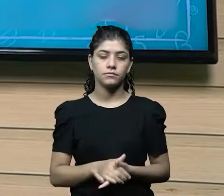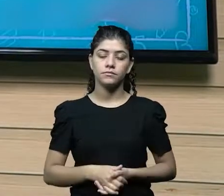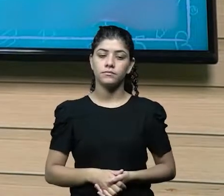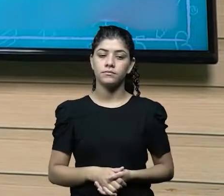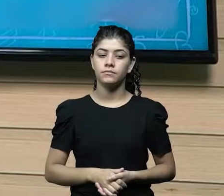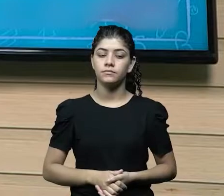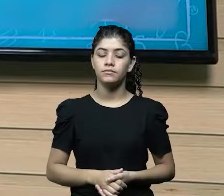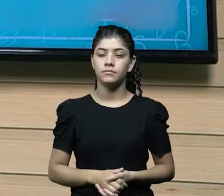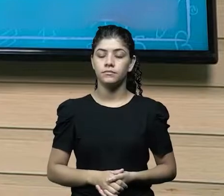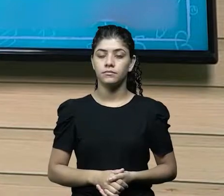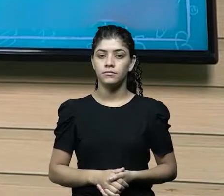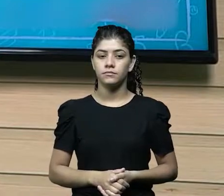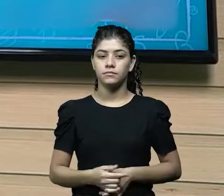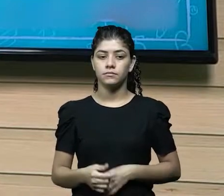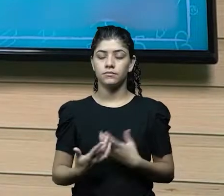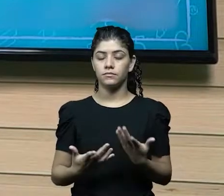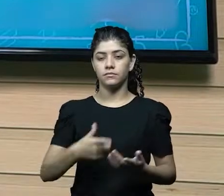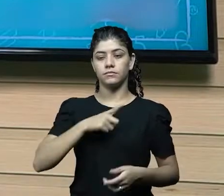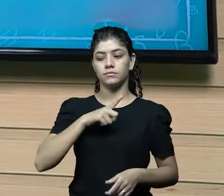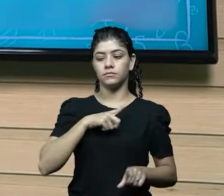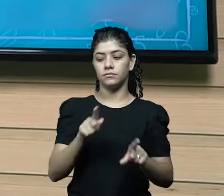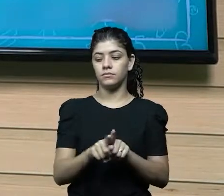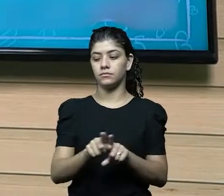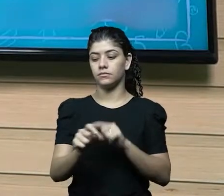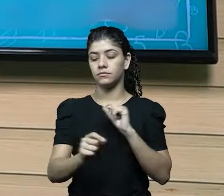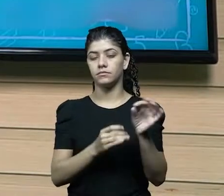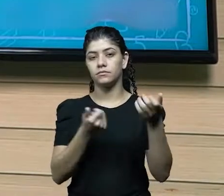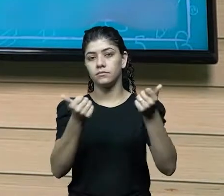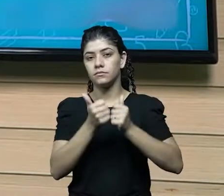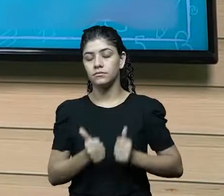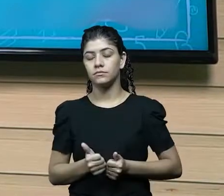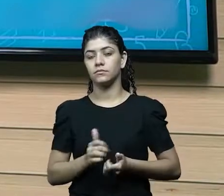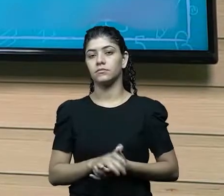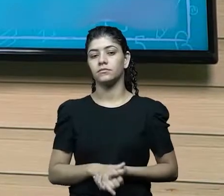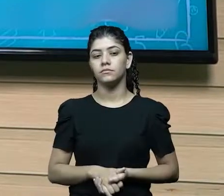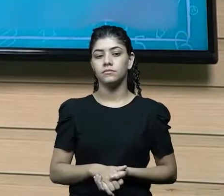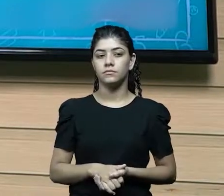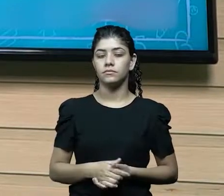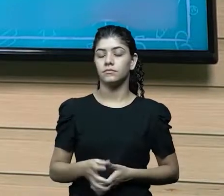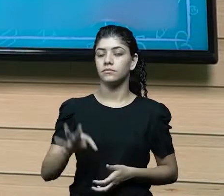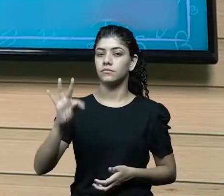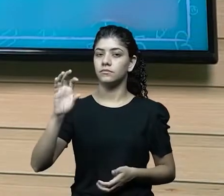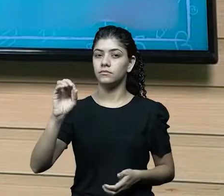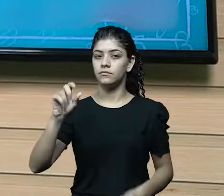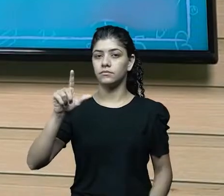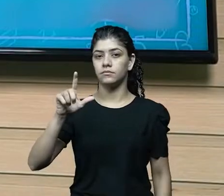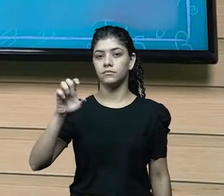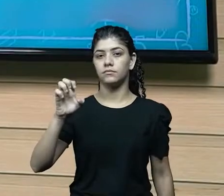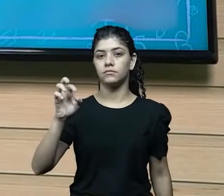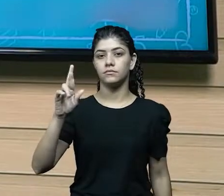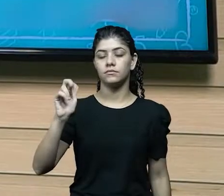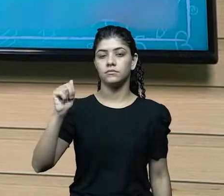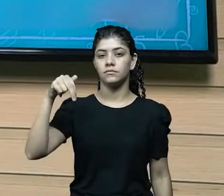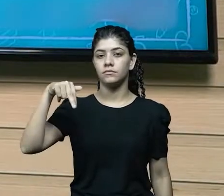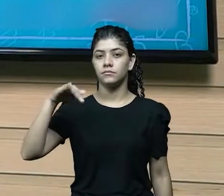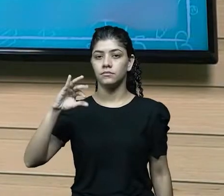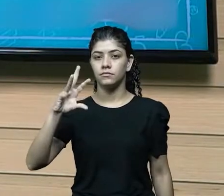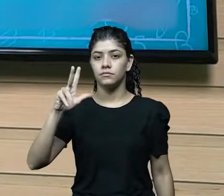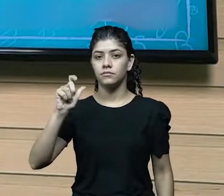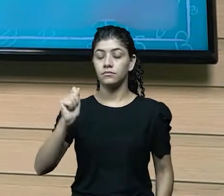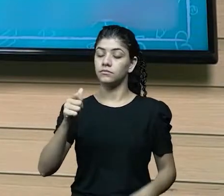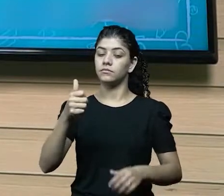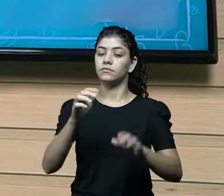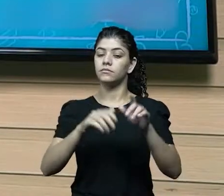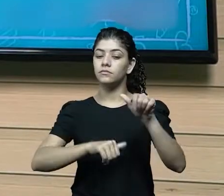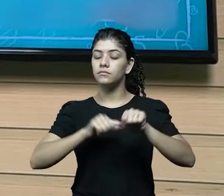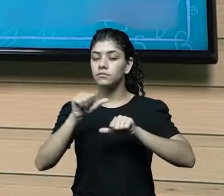medida, do que se quer obter e daquilo que foi medido. Essa tolerância ela tem que variar dentro de